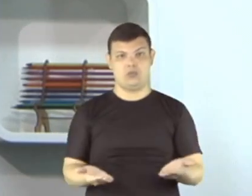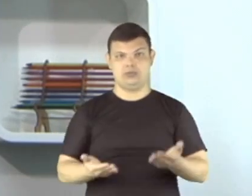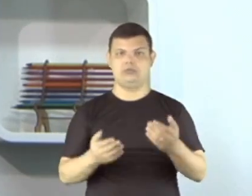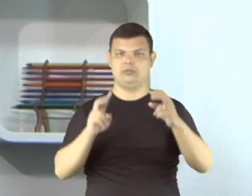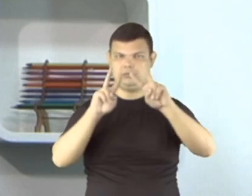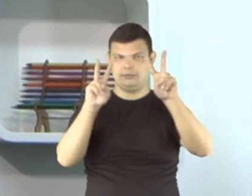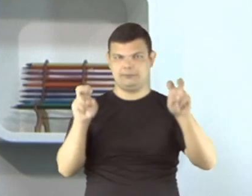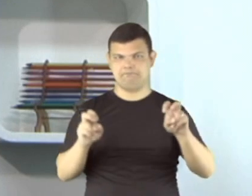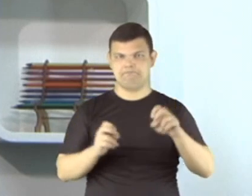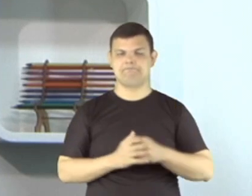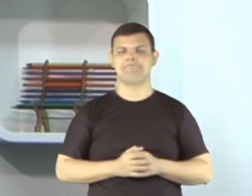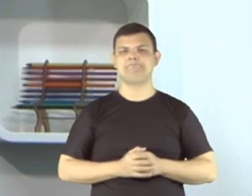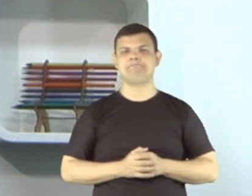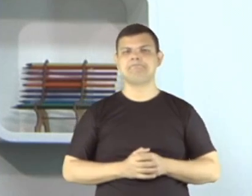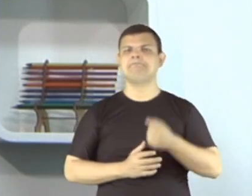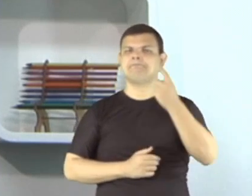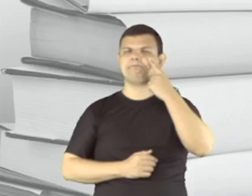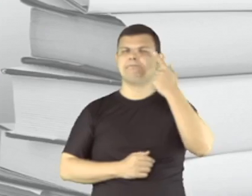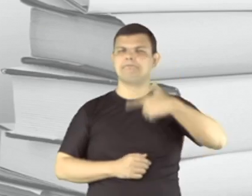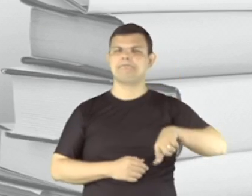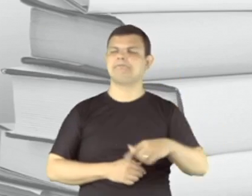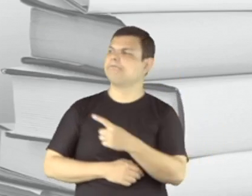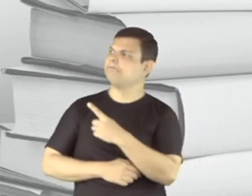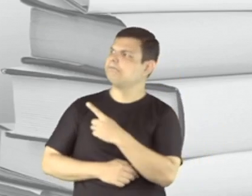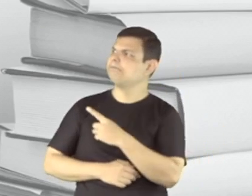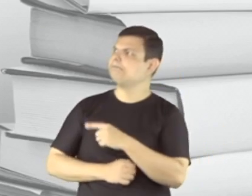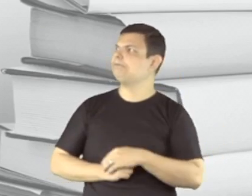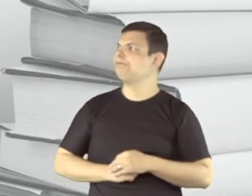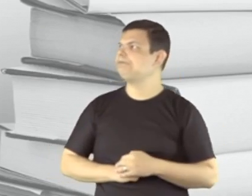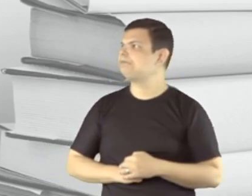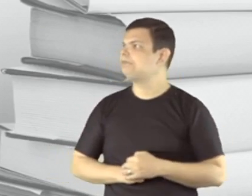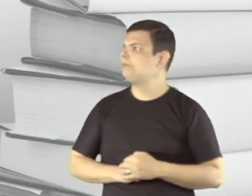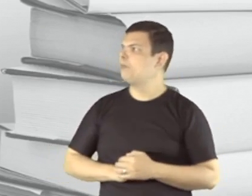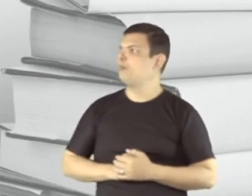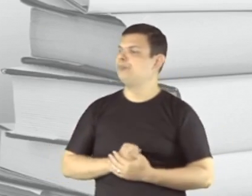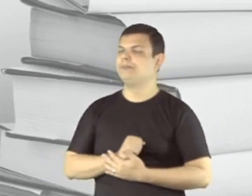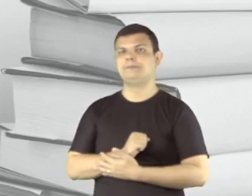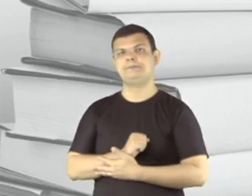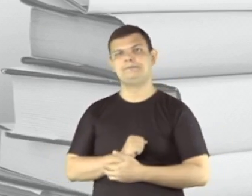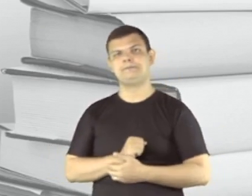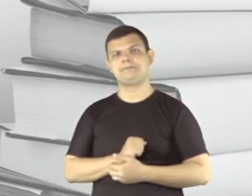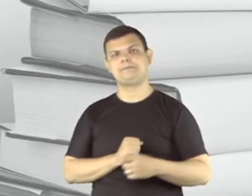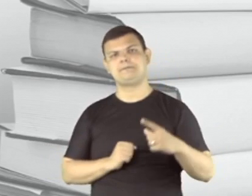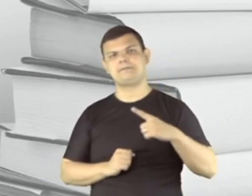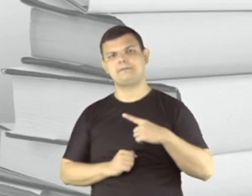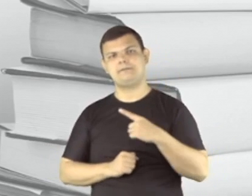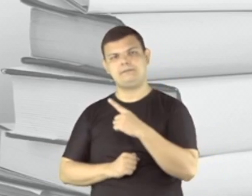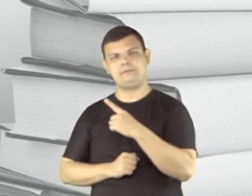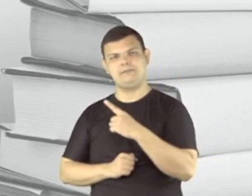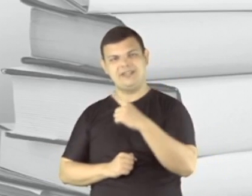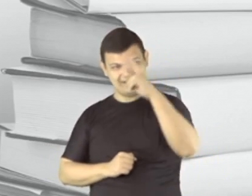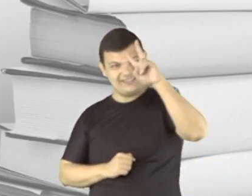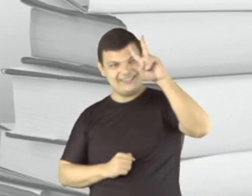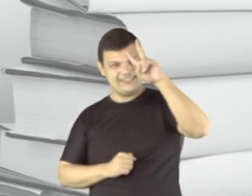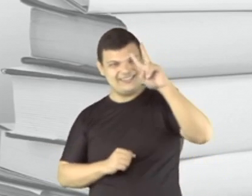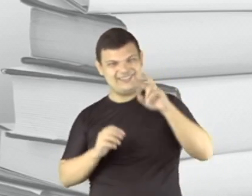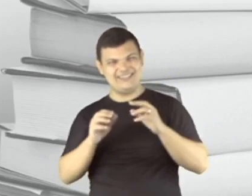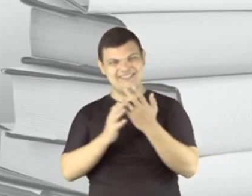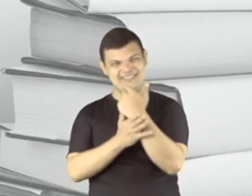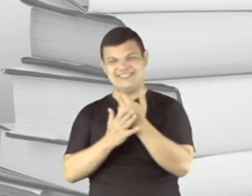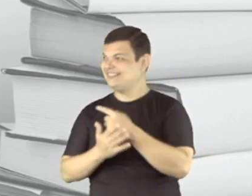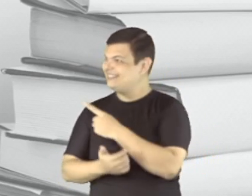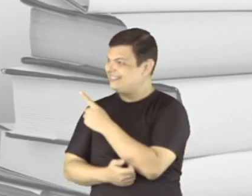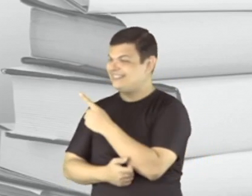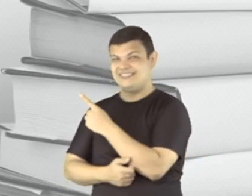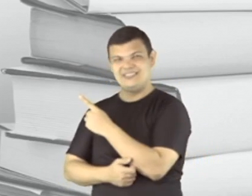Vamos voltar mais uma vez para o nosso slide aqui. Nós temos aqui, ó, lembrem daquela figura que eu mostrei